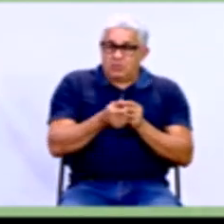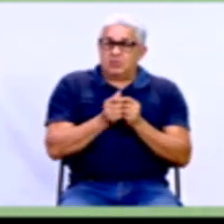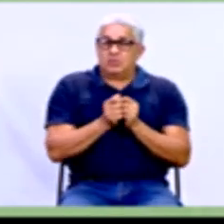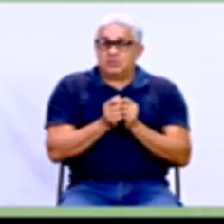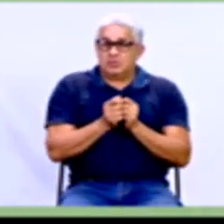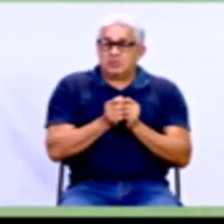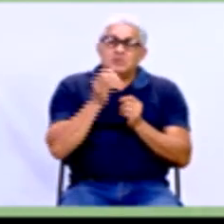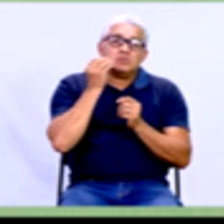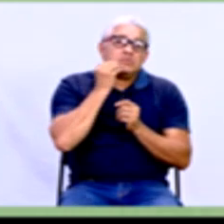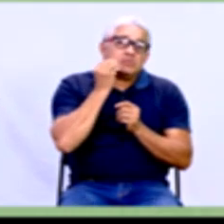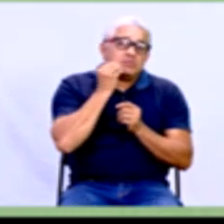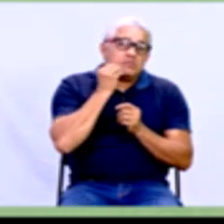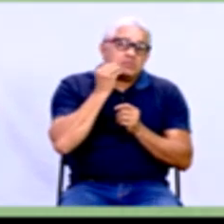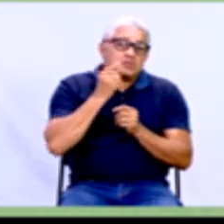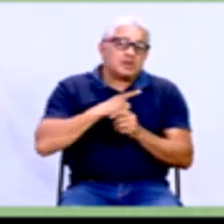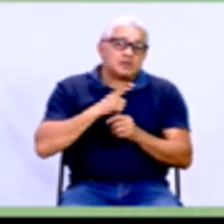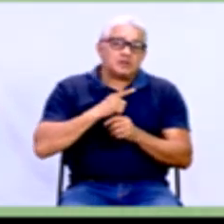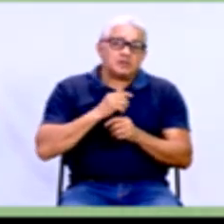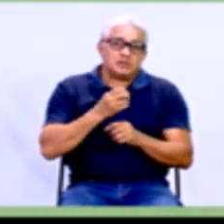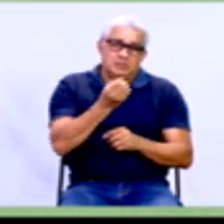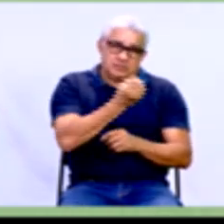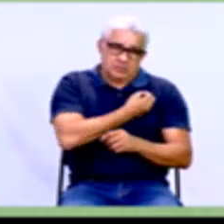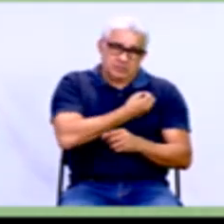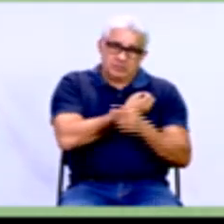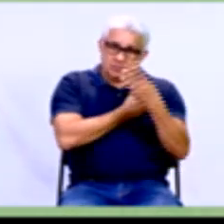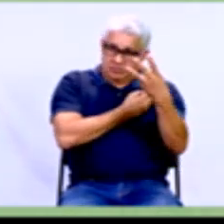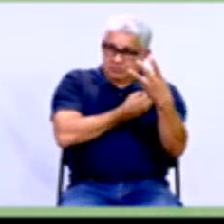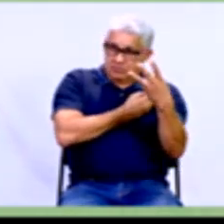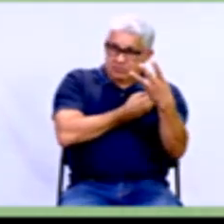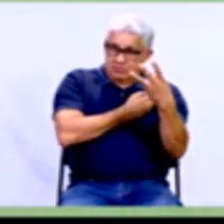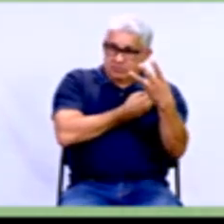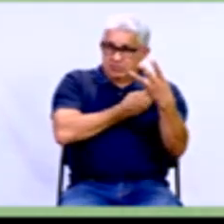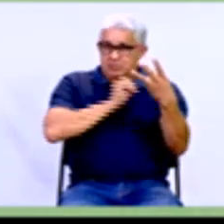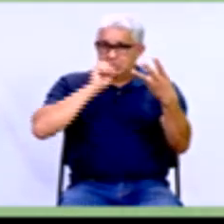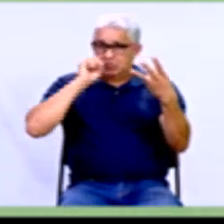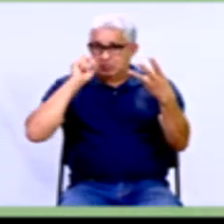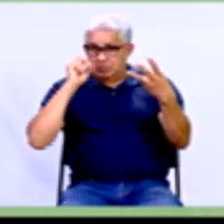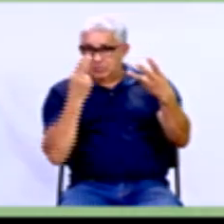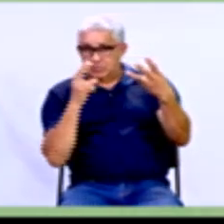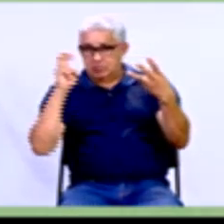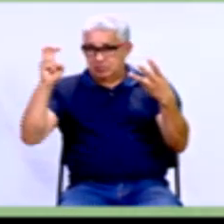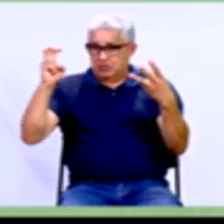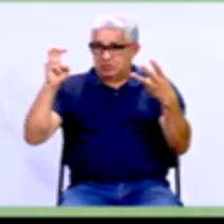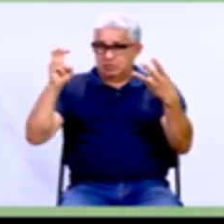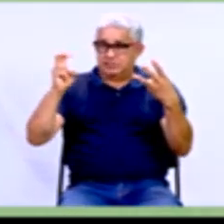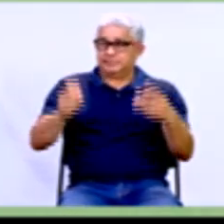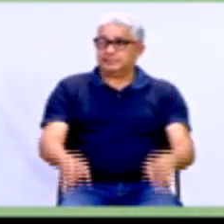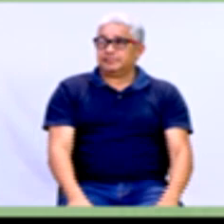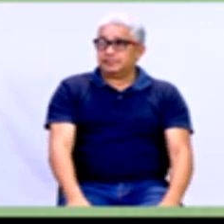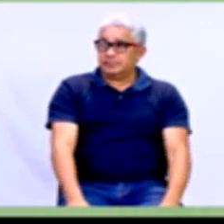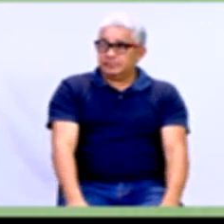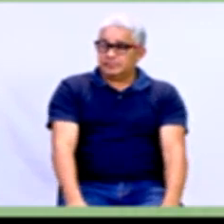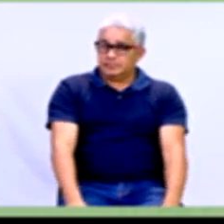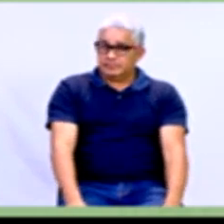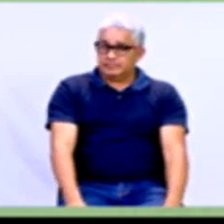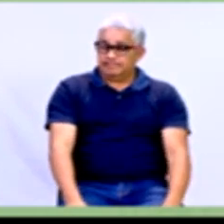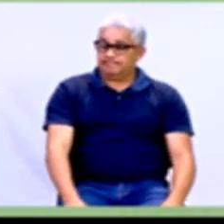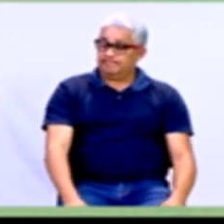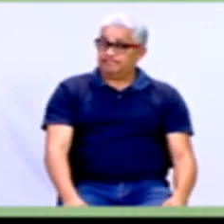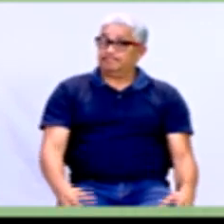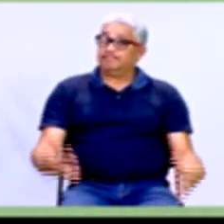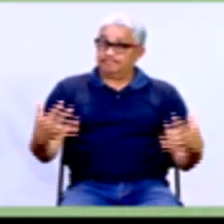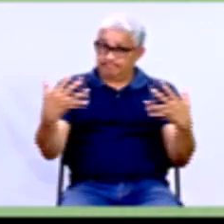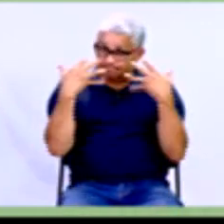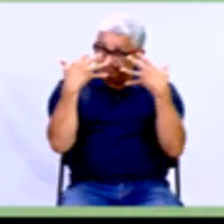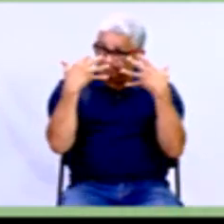qual a probabilidade de obtermos o número 3 ou um 5? Prestar bastante atenção nessa, porque